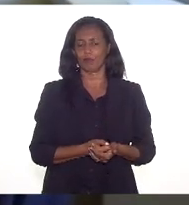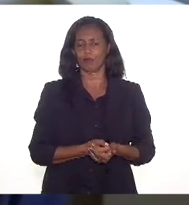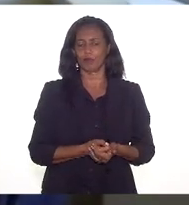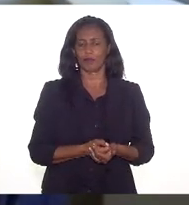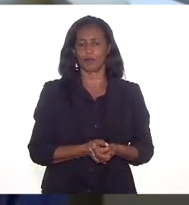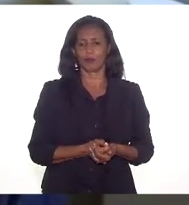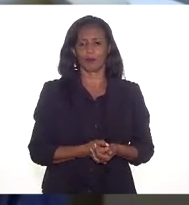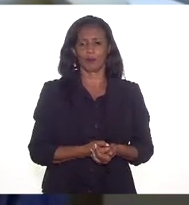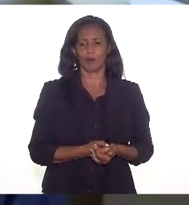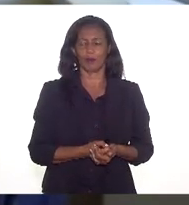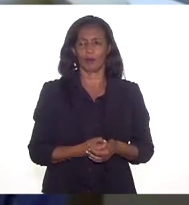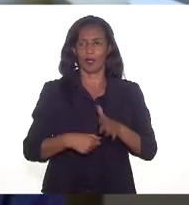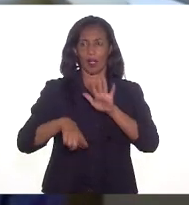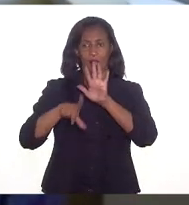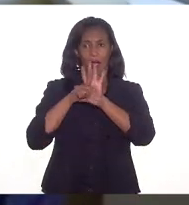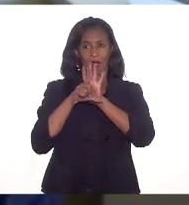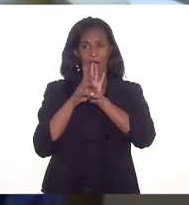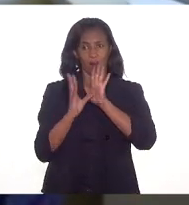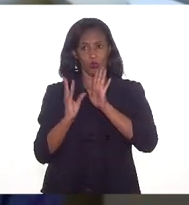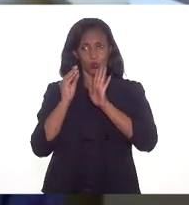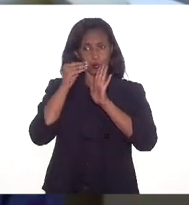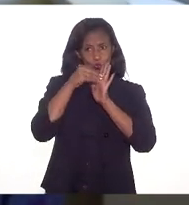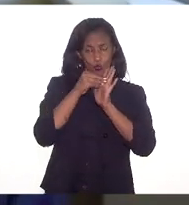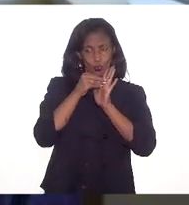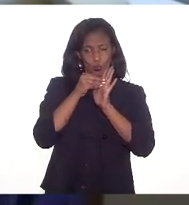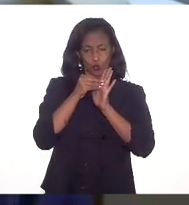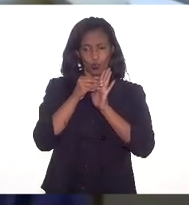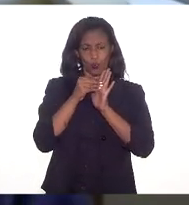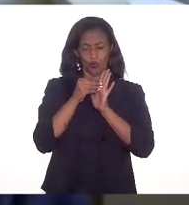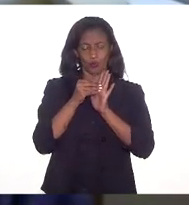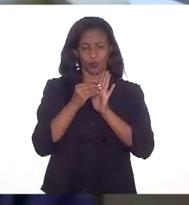foi regulamentada a lei complementar,